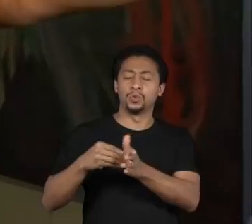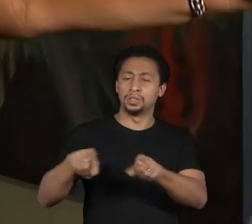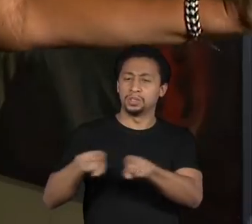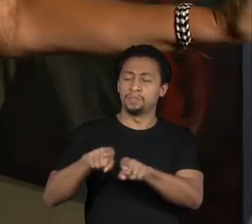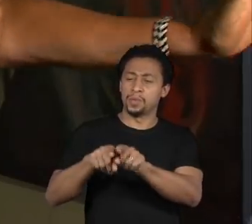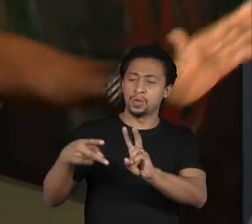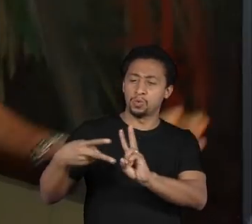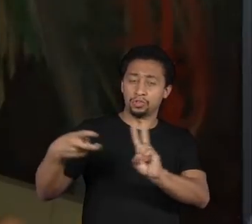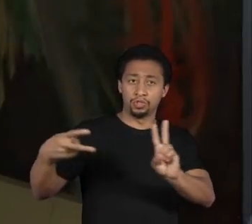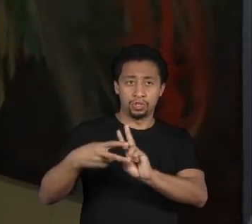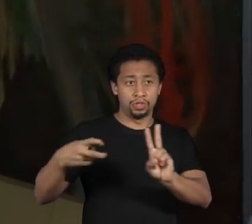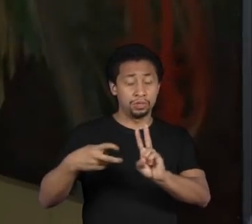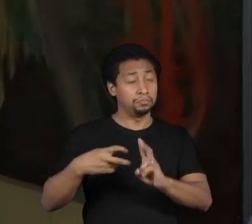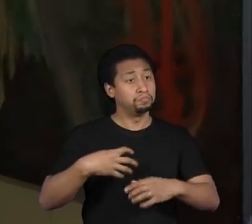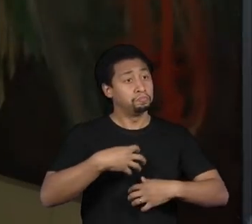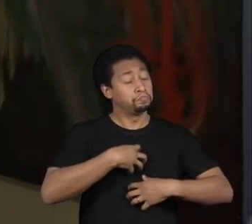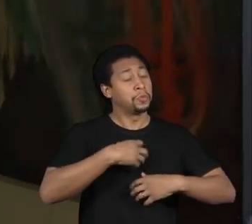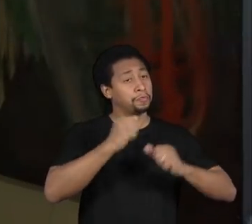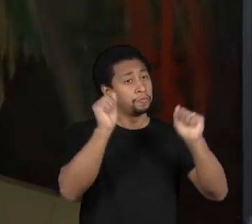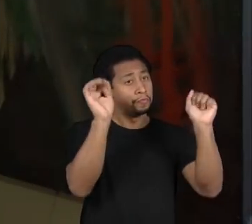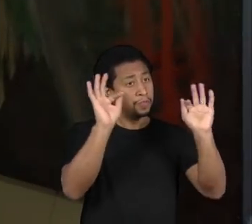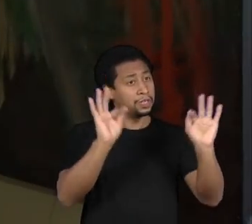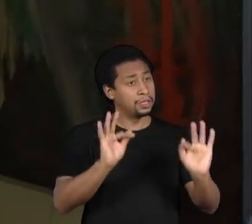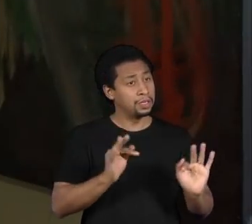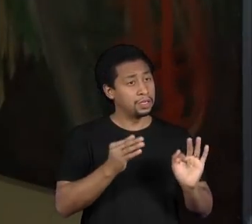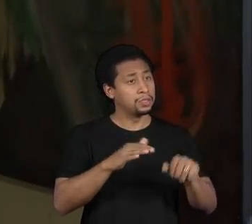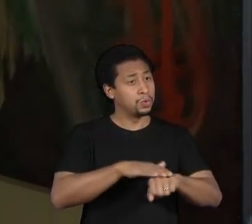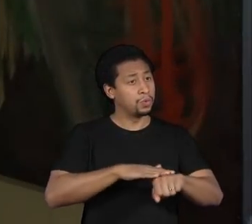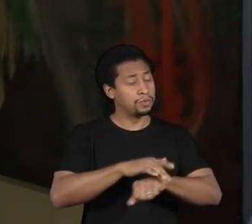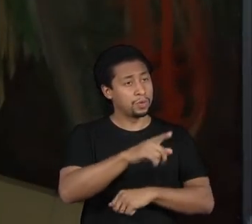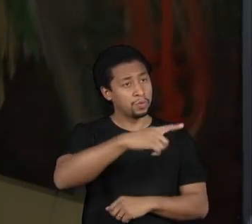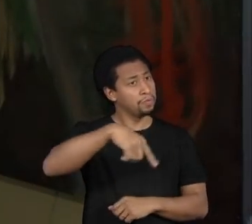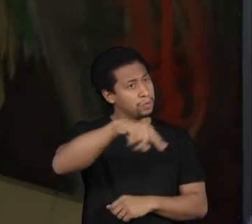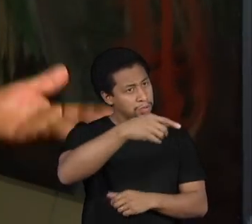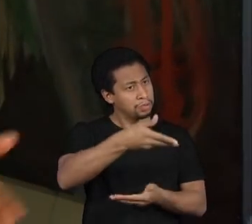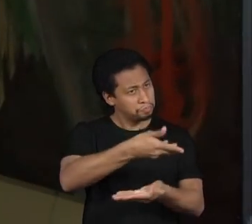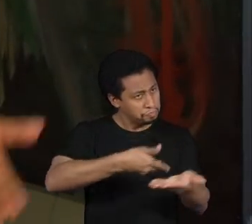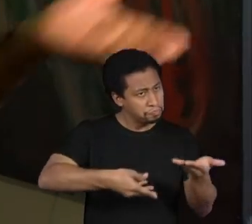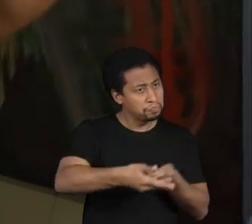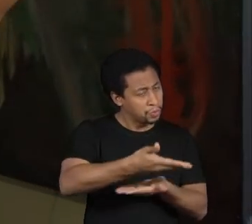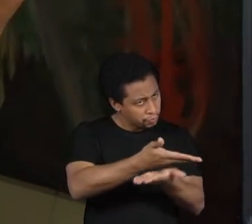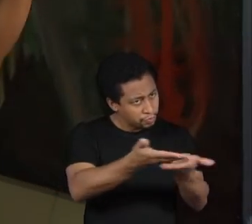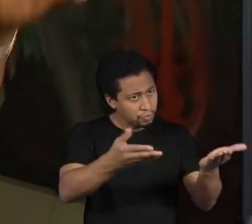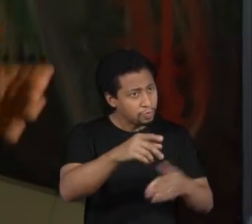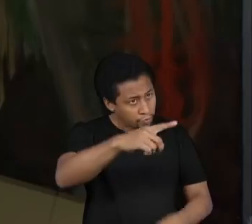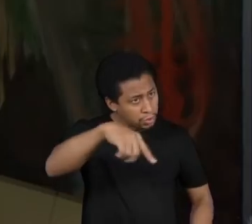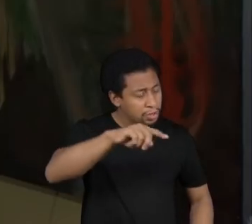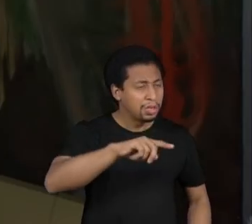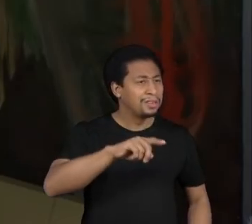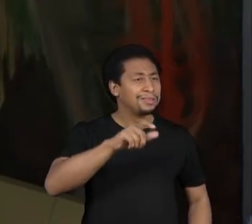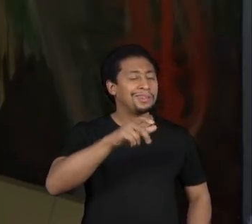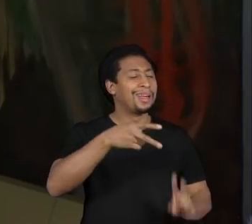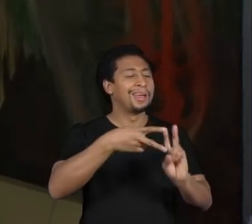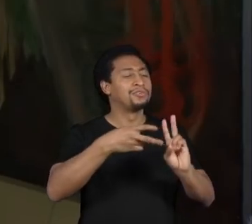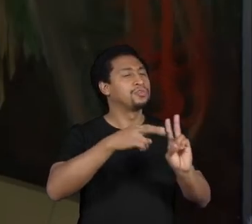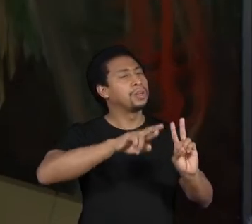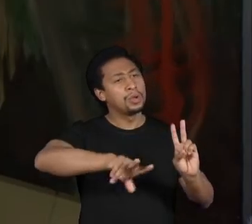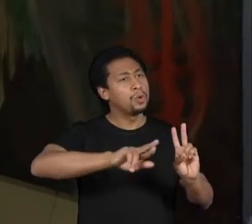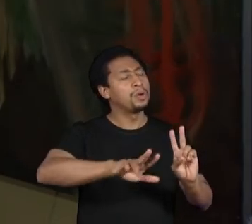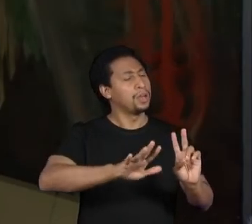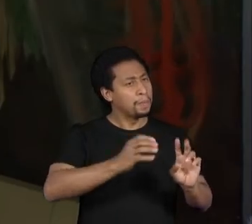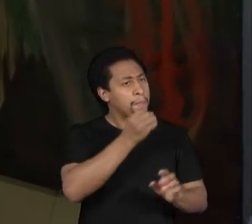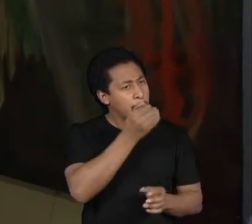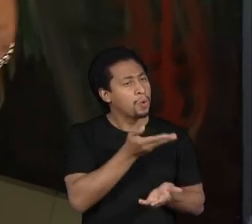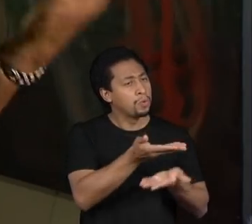Estou feliz de falar com não indígenas neste momento importante de 30 anos da demarcação, porque estão estragando a